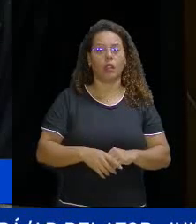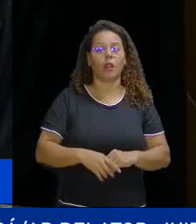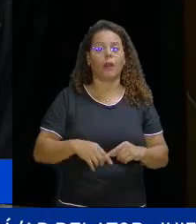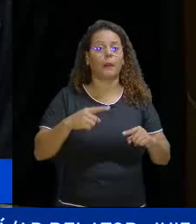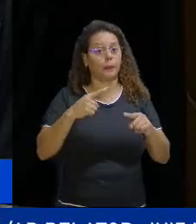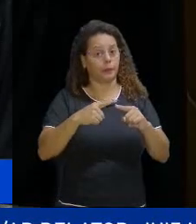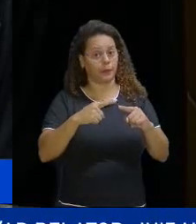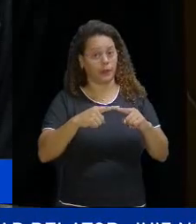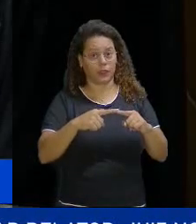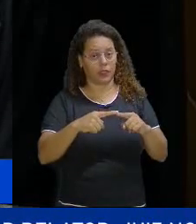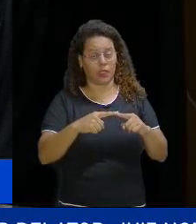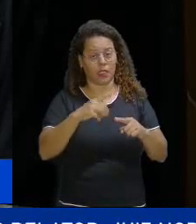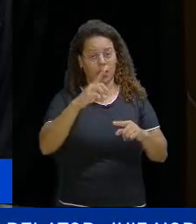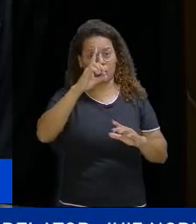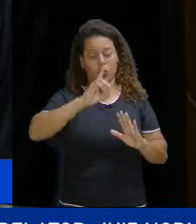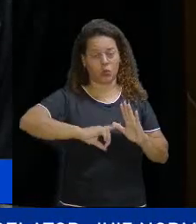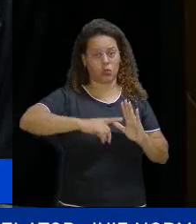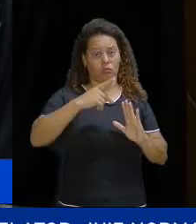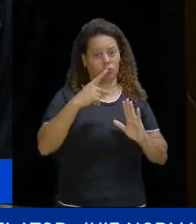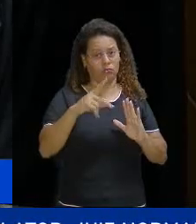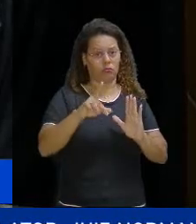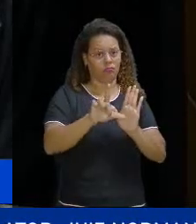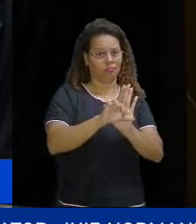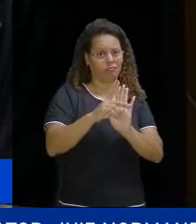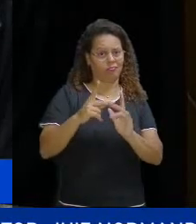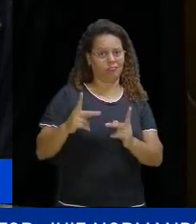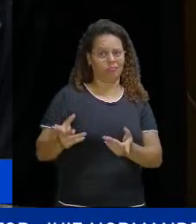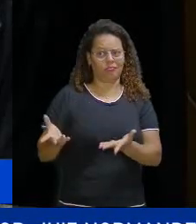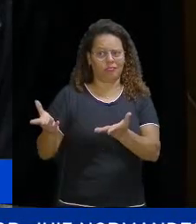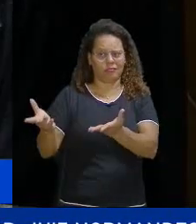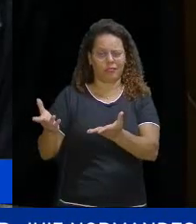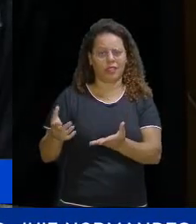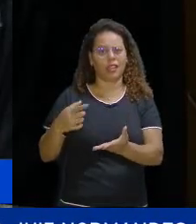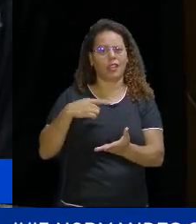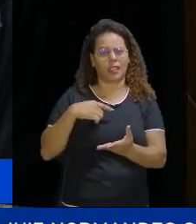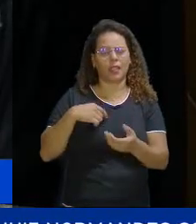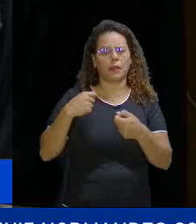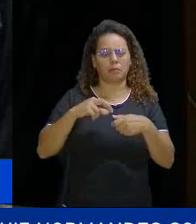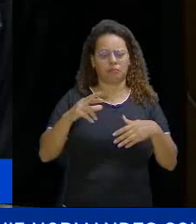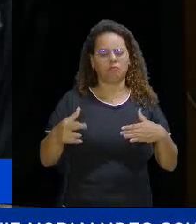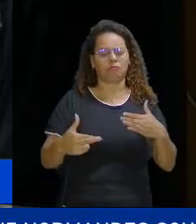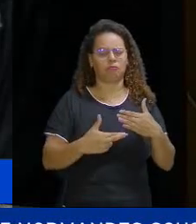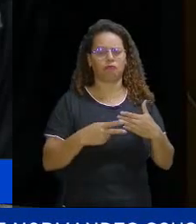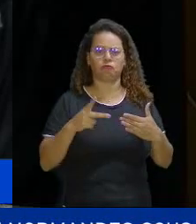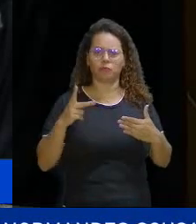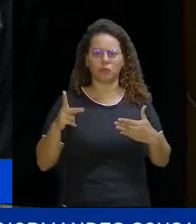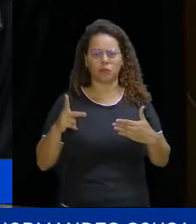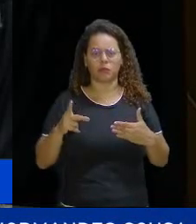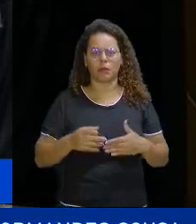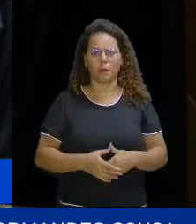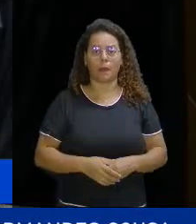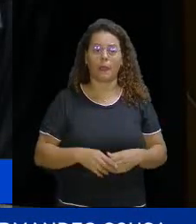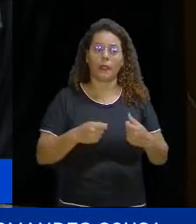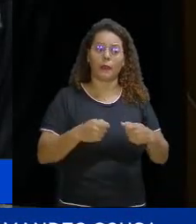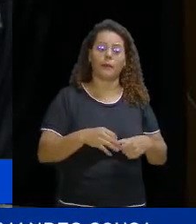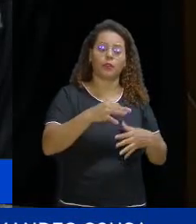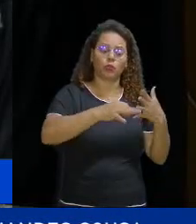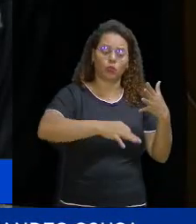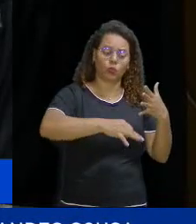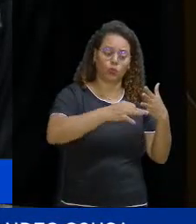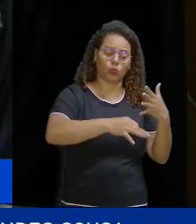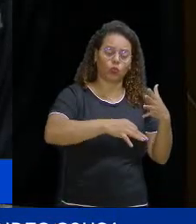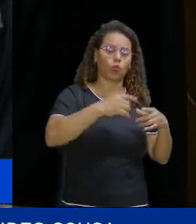configura situação de direito líquido e certo, uma vez que a matéria ainda pode ser reavaliada pelo juízo de